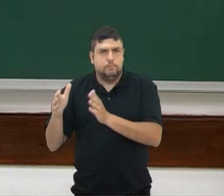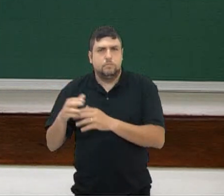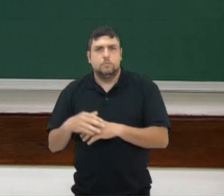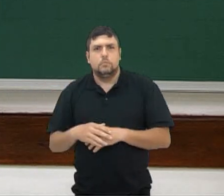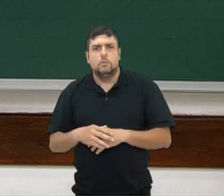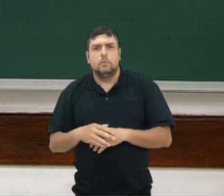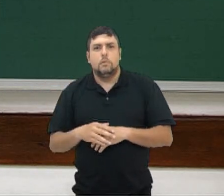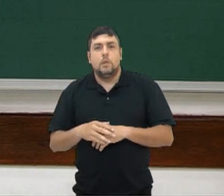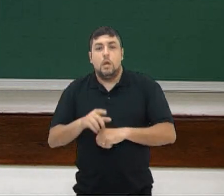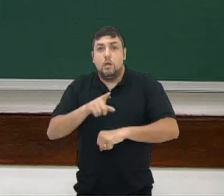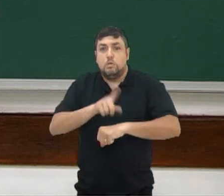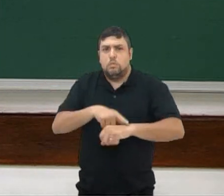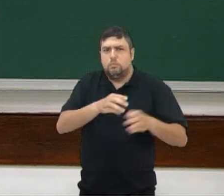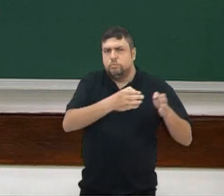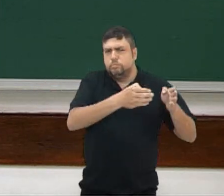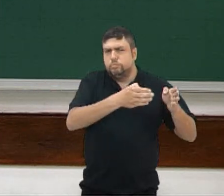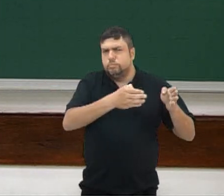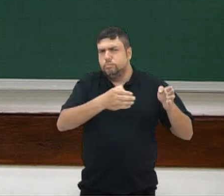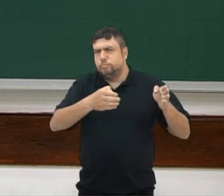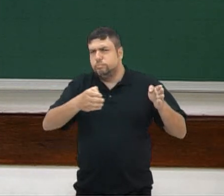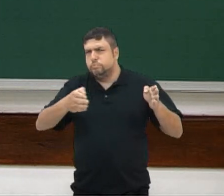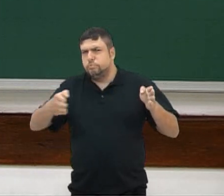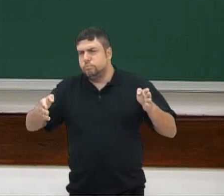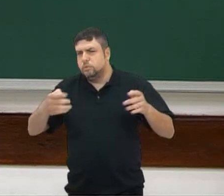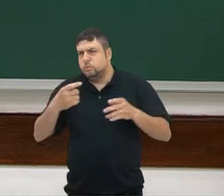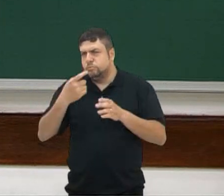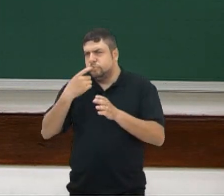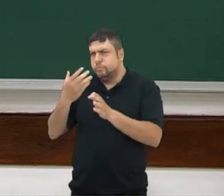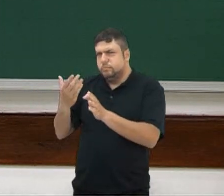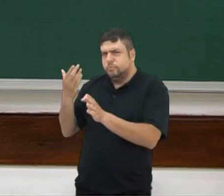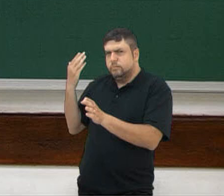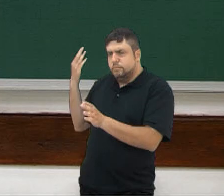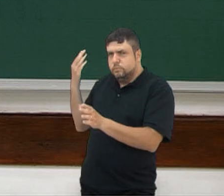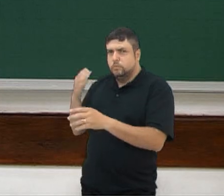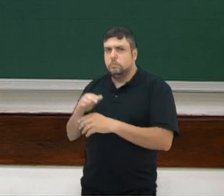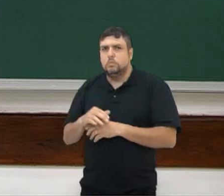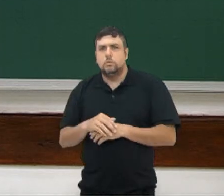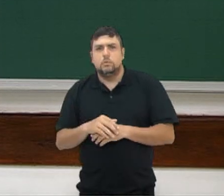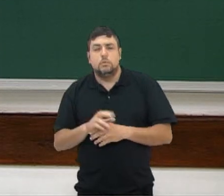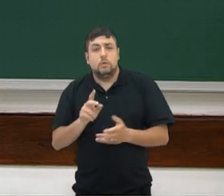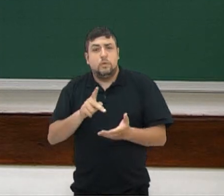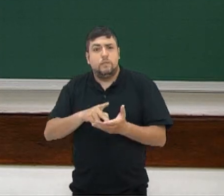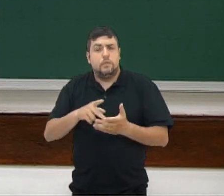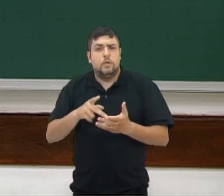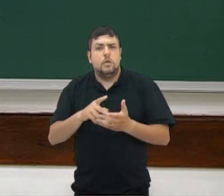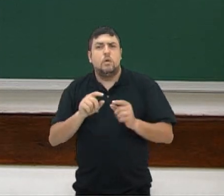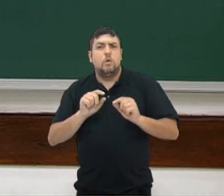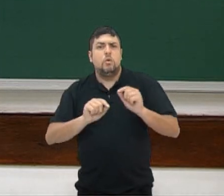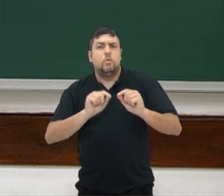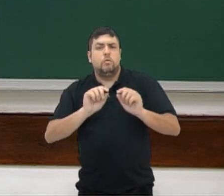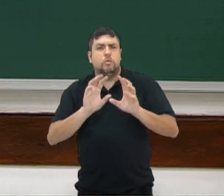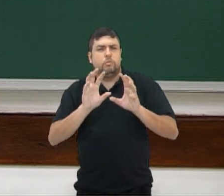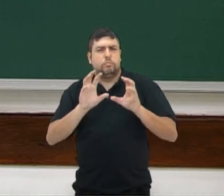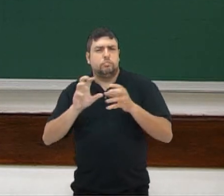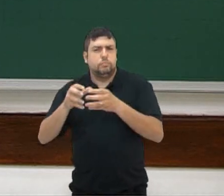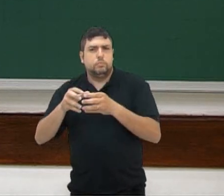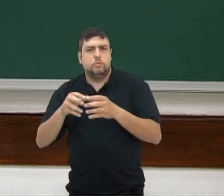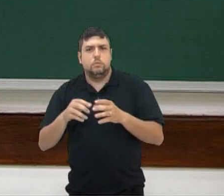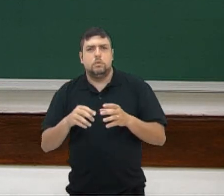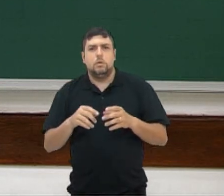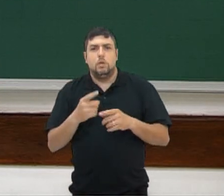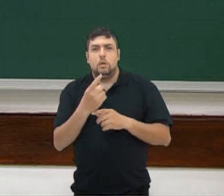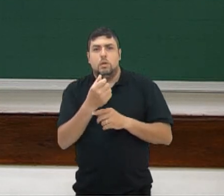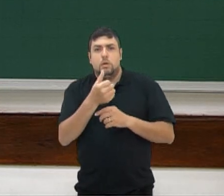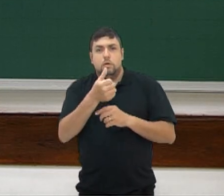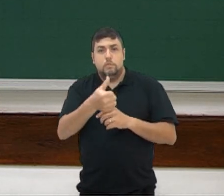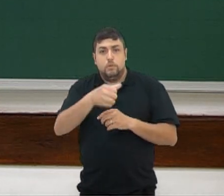largo aí, e recente, e é a última escola que nós estudamos mesmo na escola sistematicamente, porque da década de 80 para frente, tem